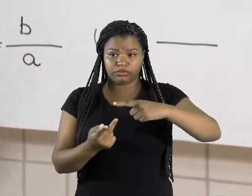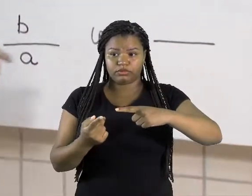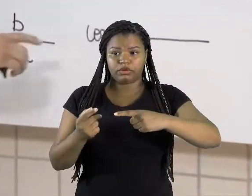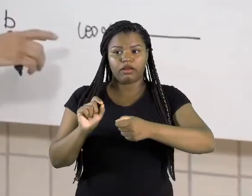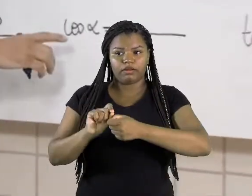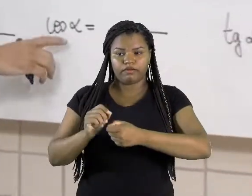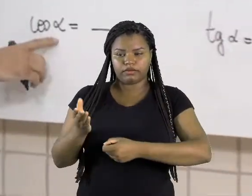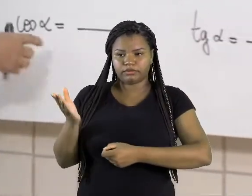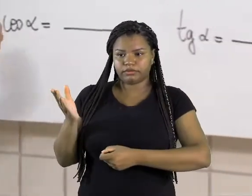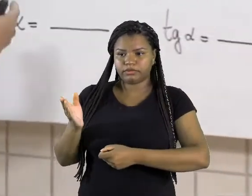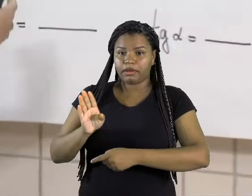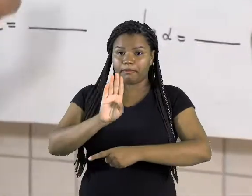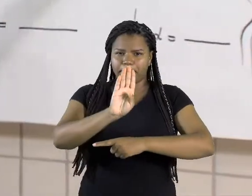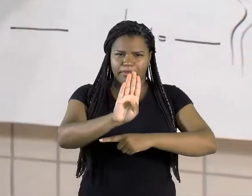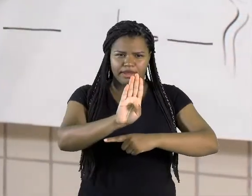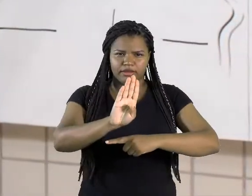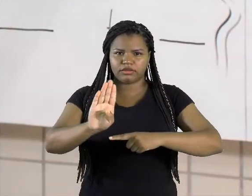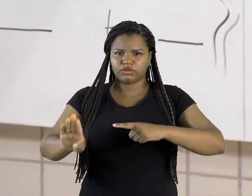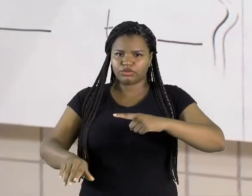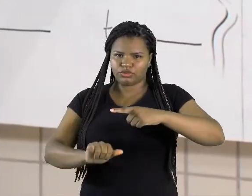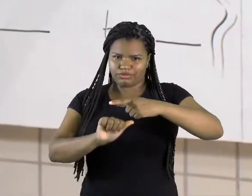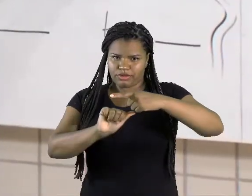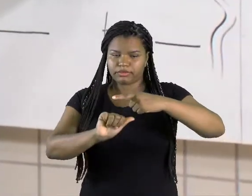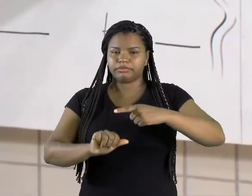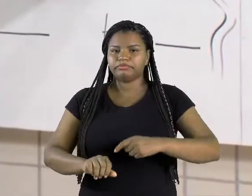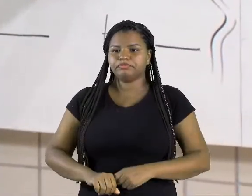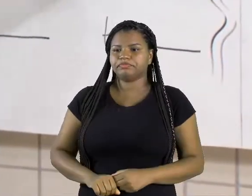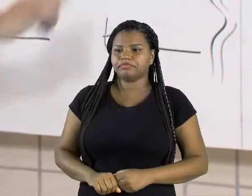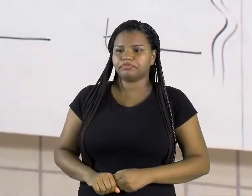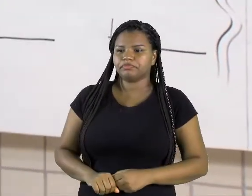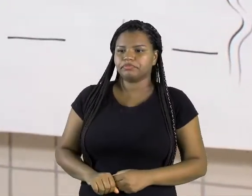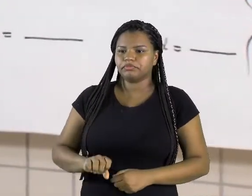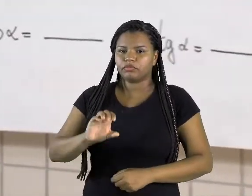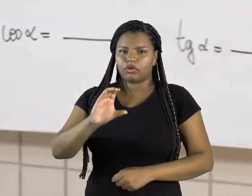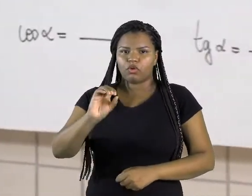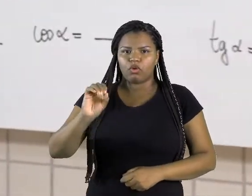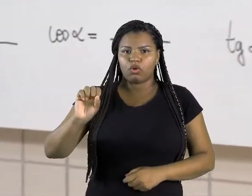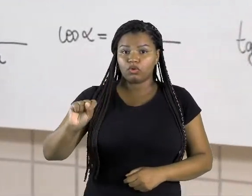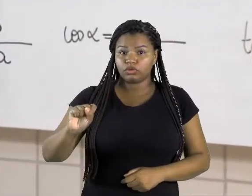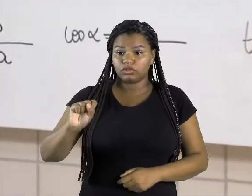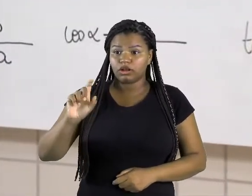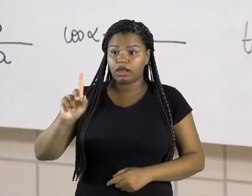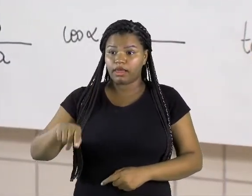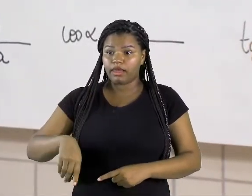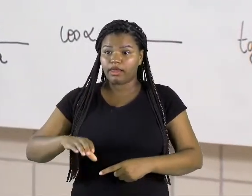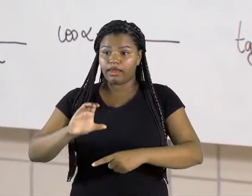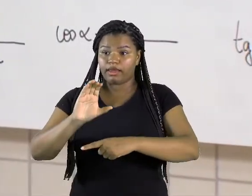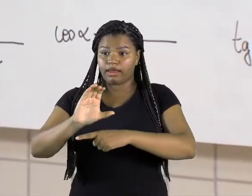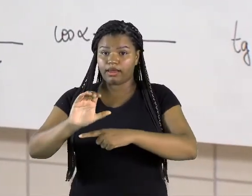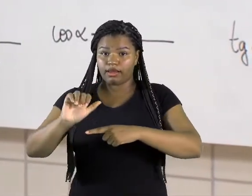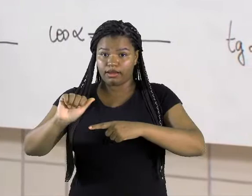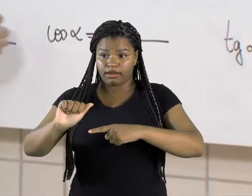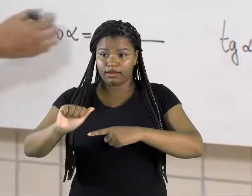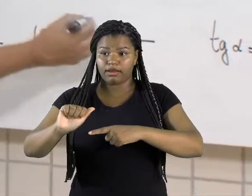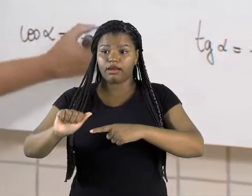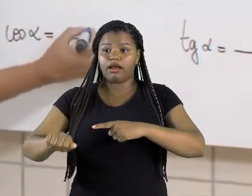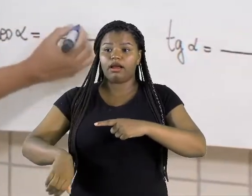O cosseno, nós deixamos afirmado que é o cateto adjacente sobre a hipotenusa. O cateto adjacente eu chamei